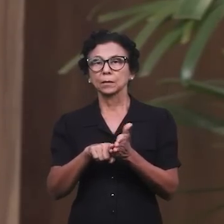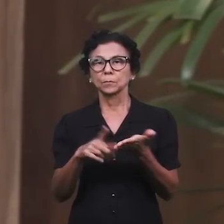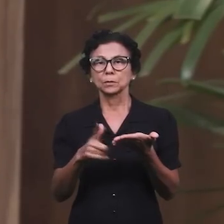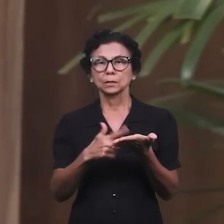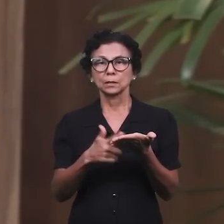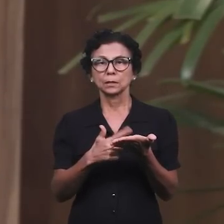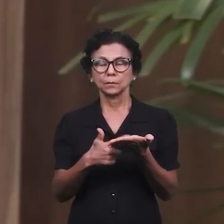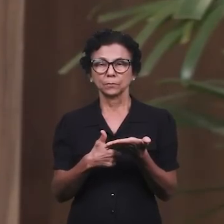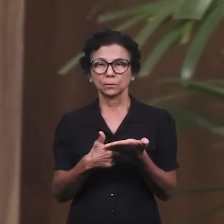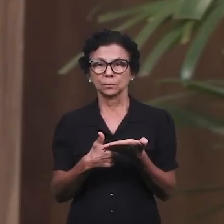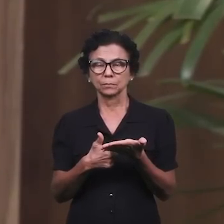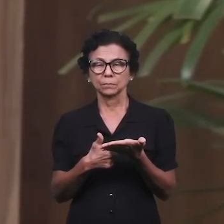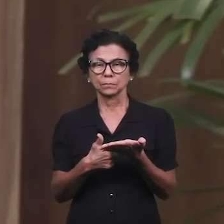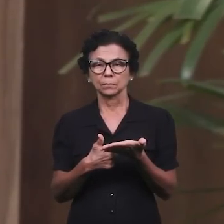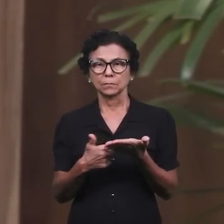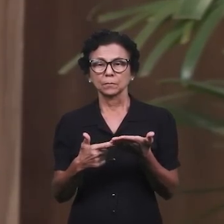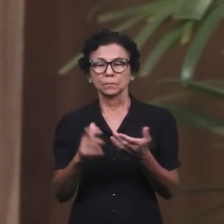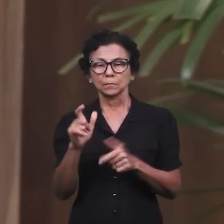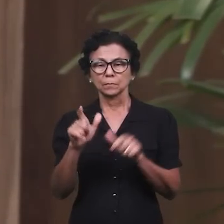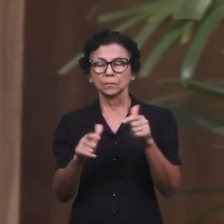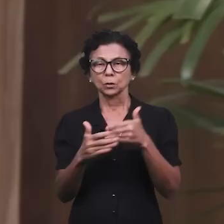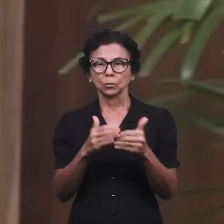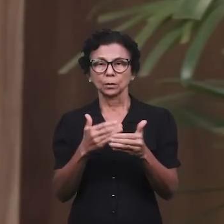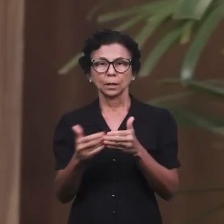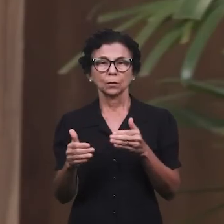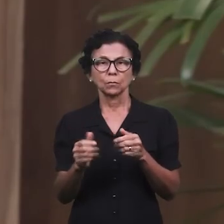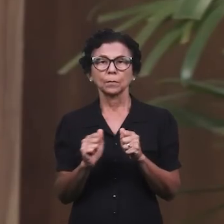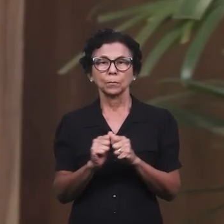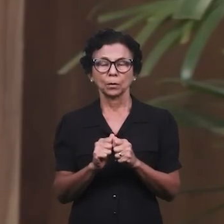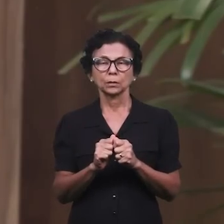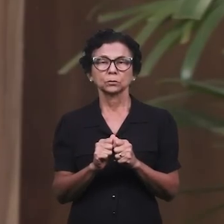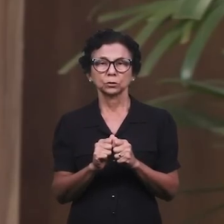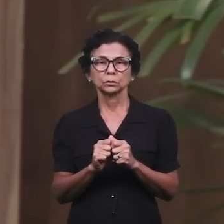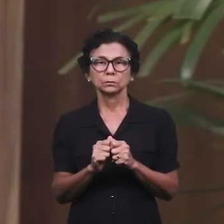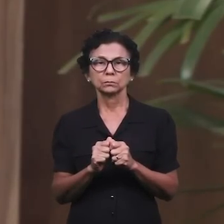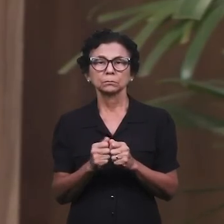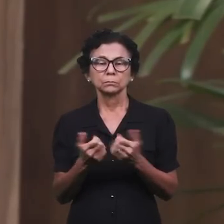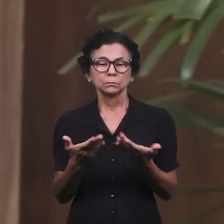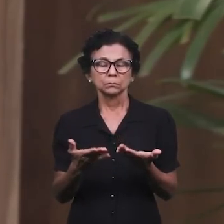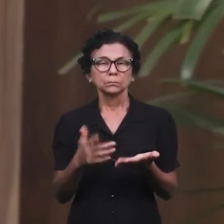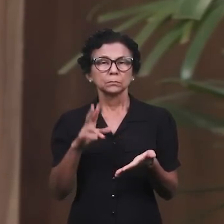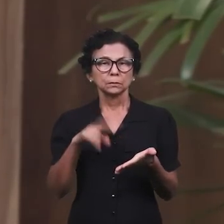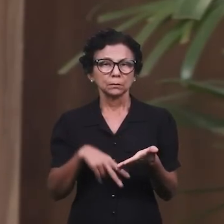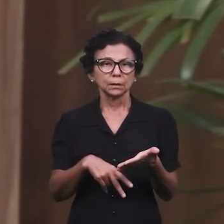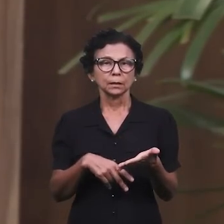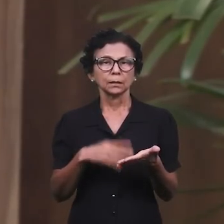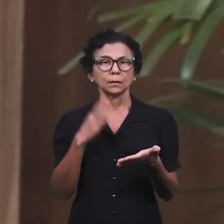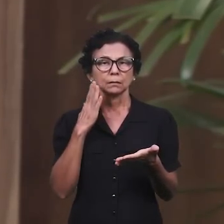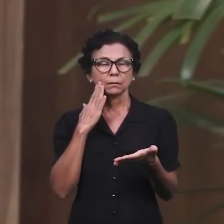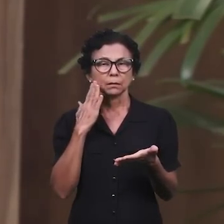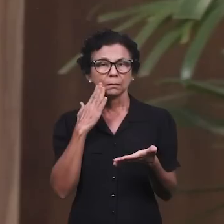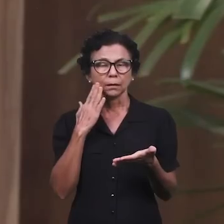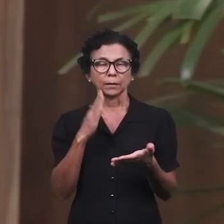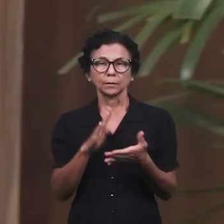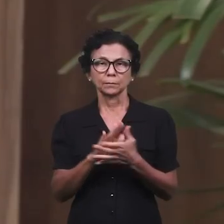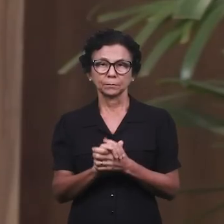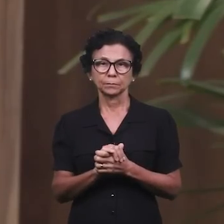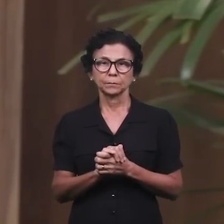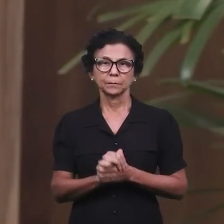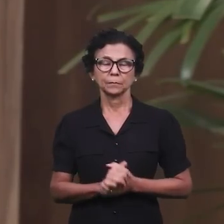pessoa. Eles não são assuntos exclusivos de uma instituição, de um grupo